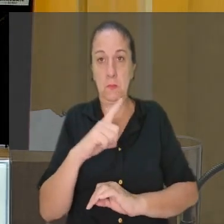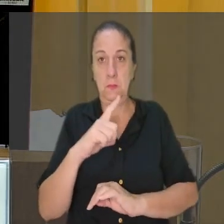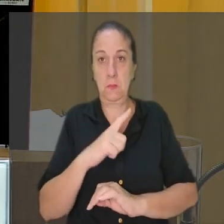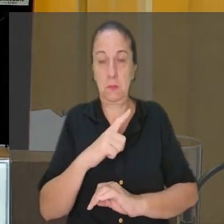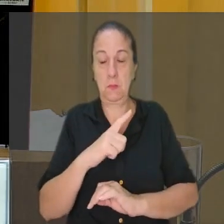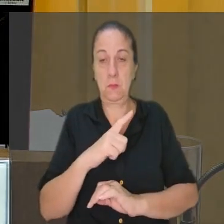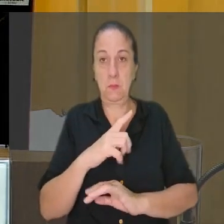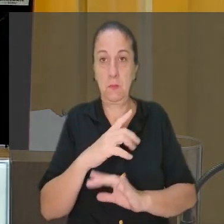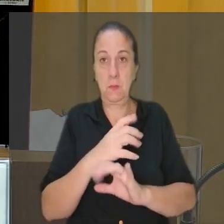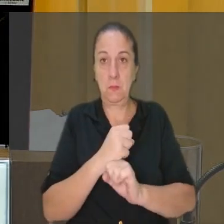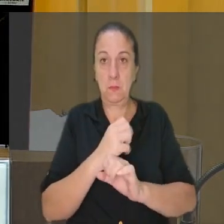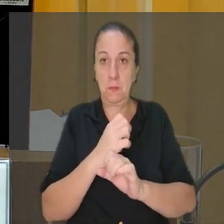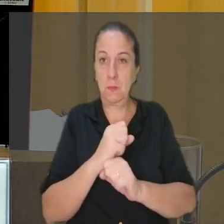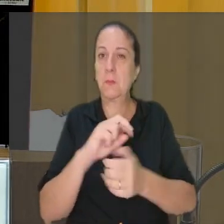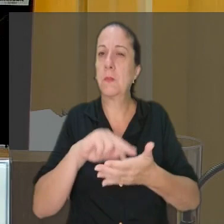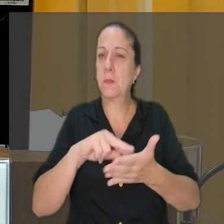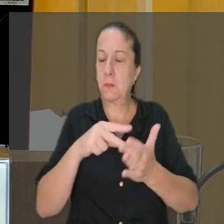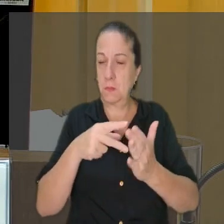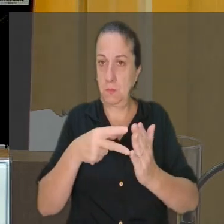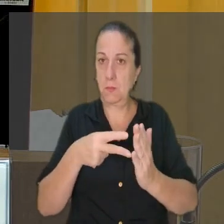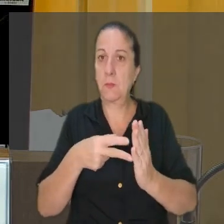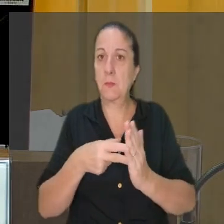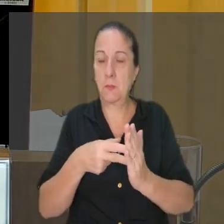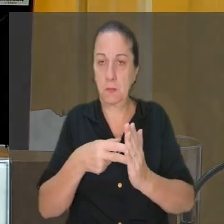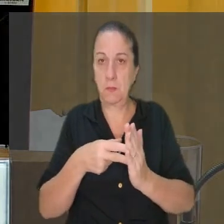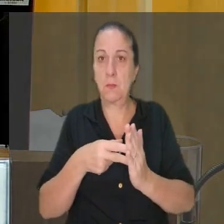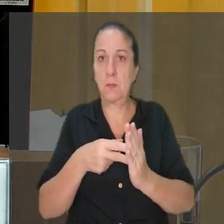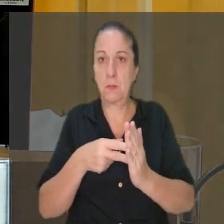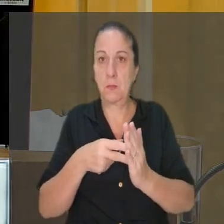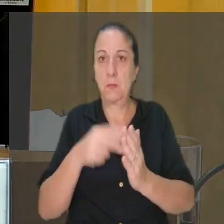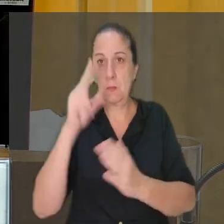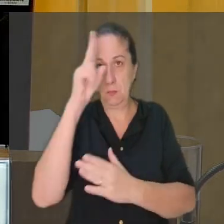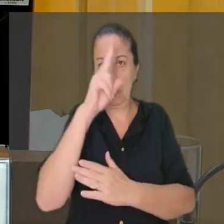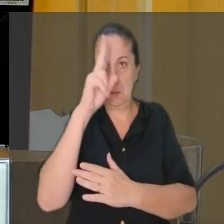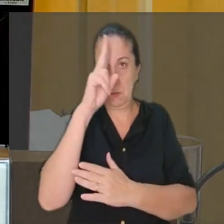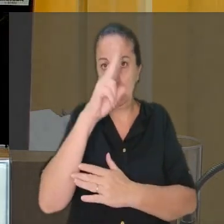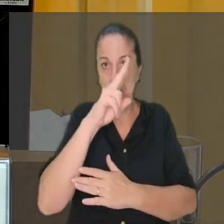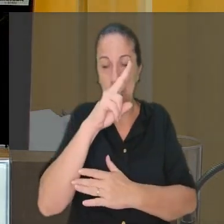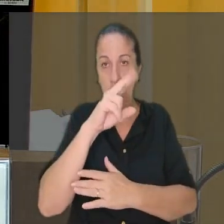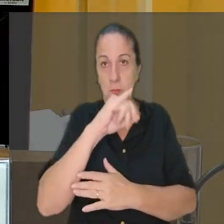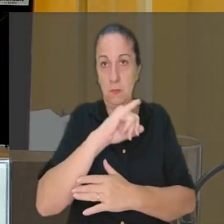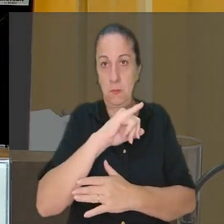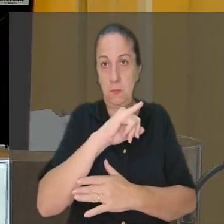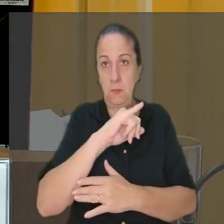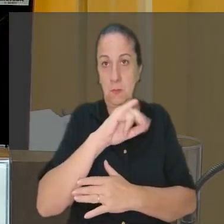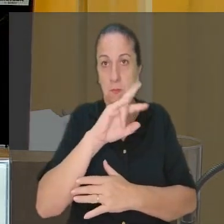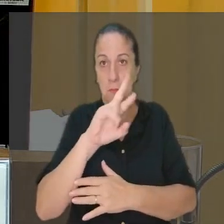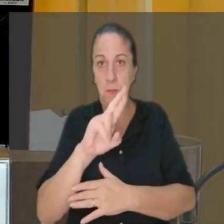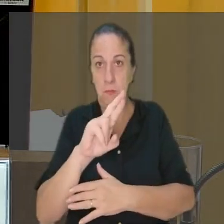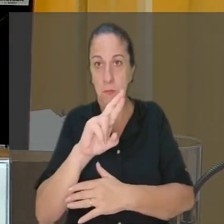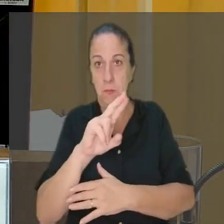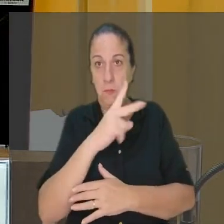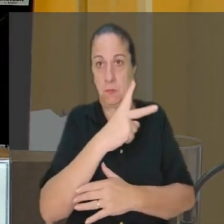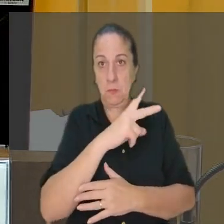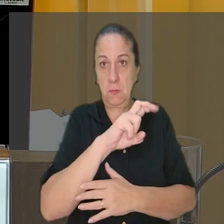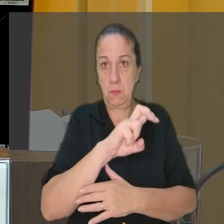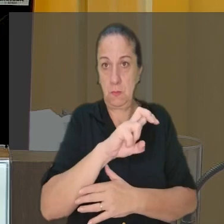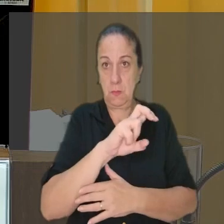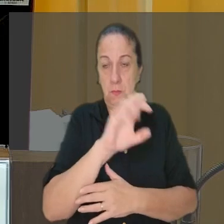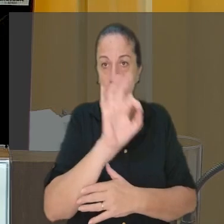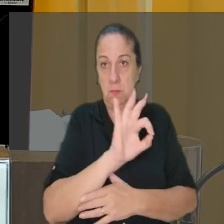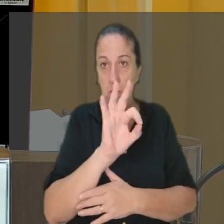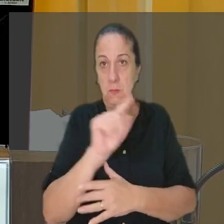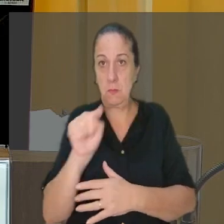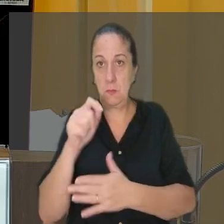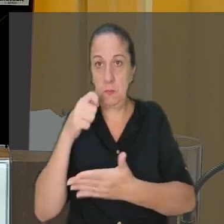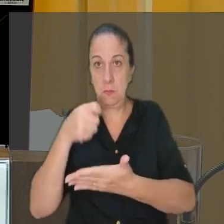vantagem tributária significativa. Só para lembrar, o imposto de renda são 27% para a classe média e, nesse